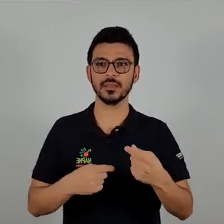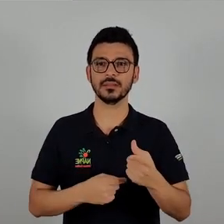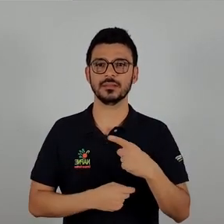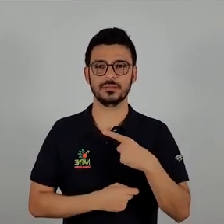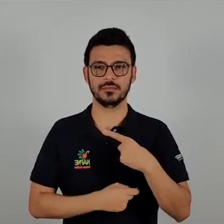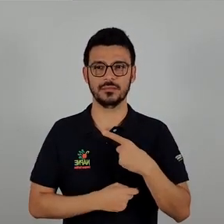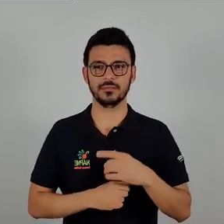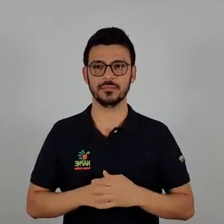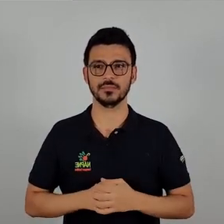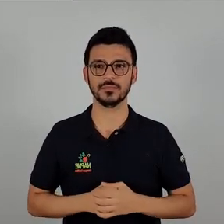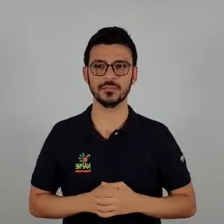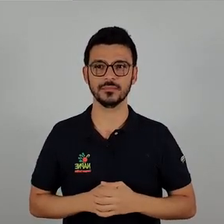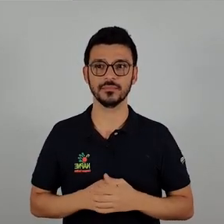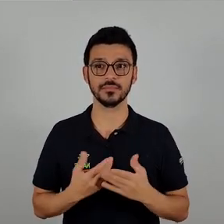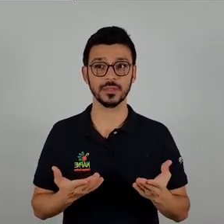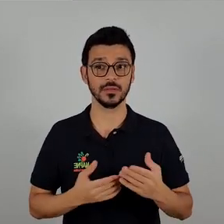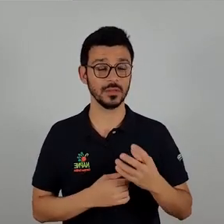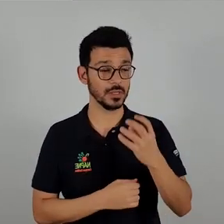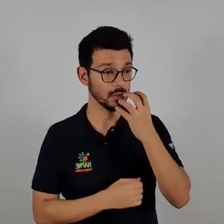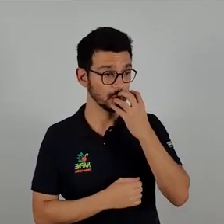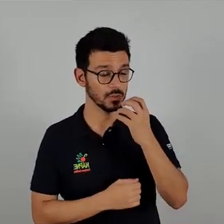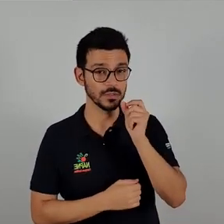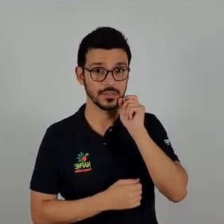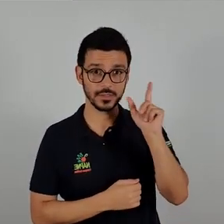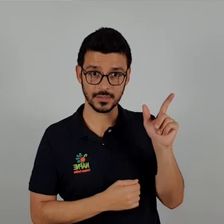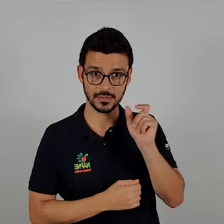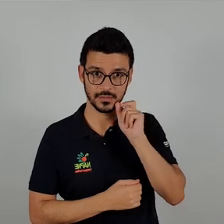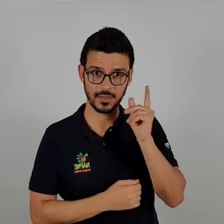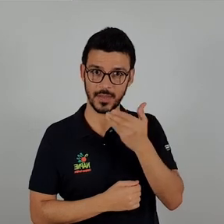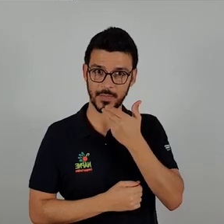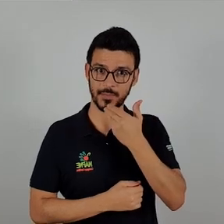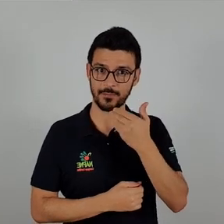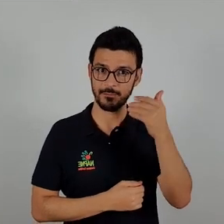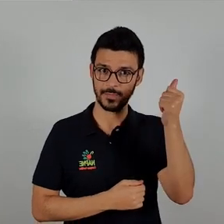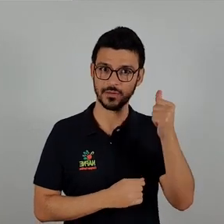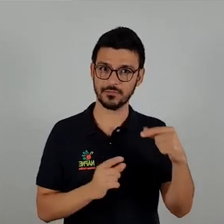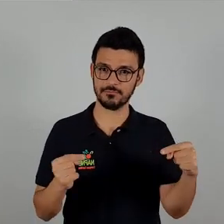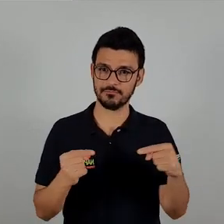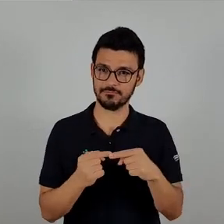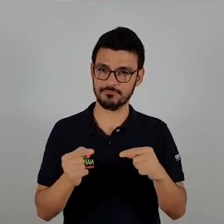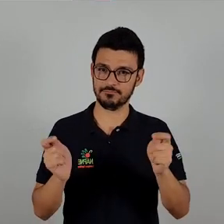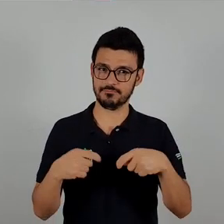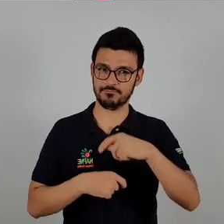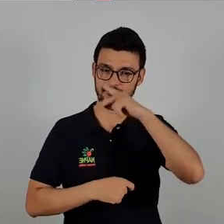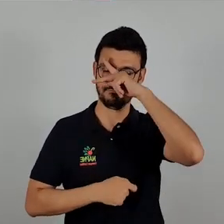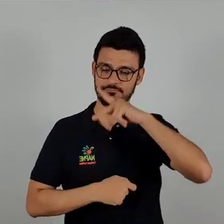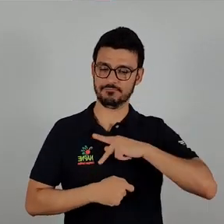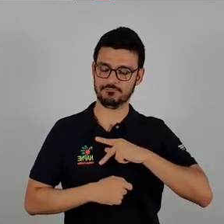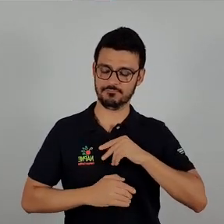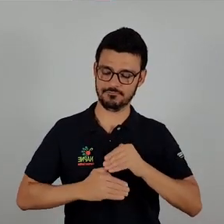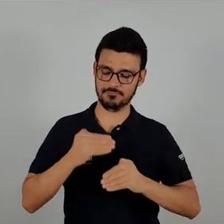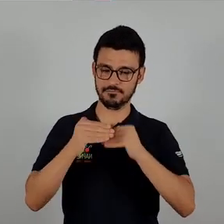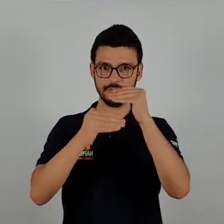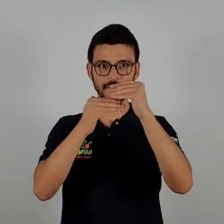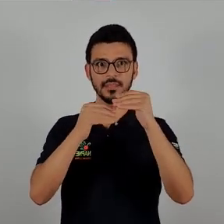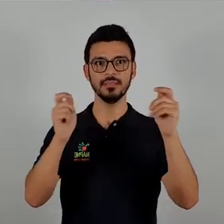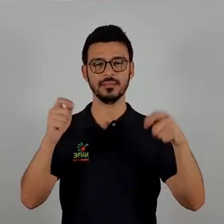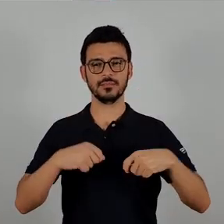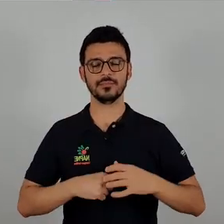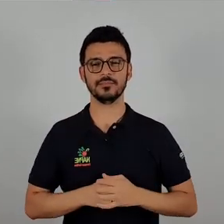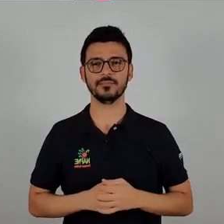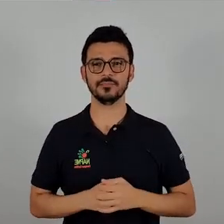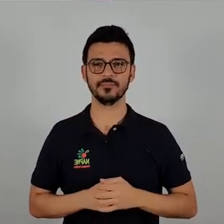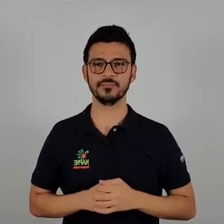Então, ó, muitos pontos de acupuntura servem como diagnóstico. Por exemplo, esse VB Bexiga 54 é um ponto de diagnóstico de displasia que a gente usa,